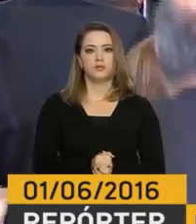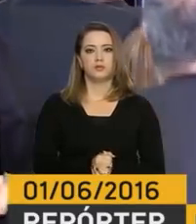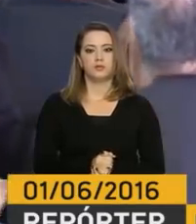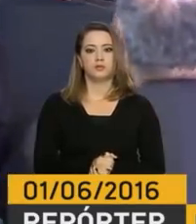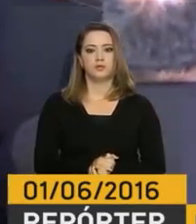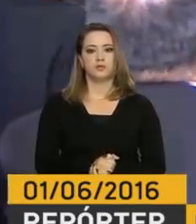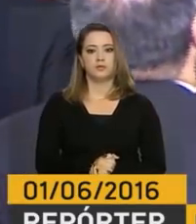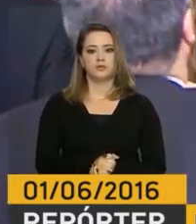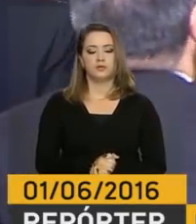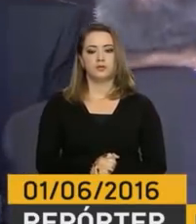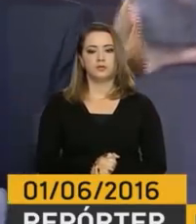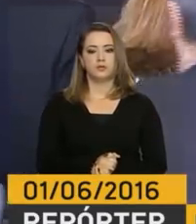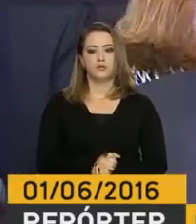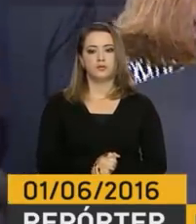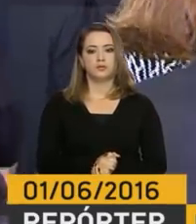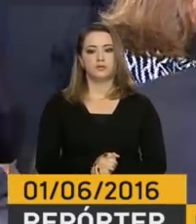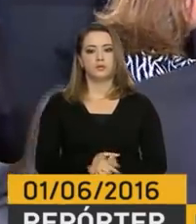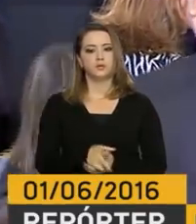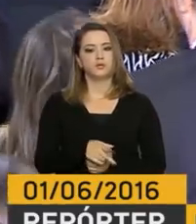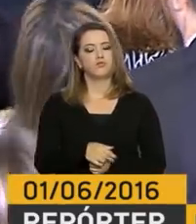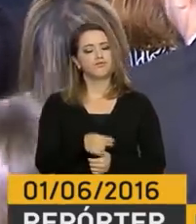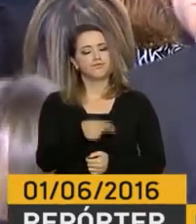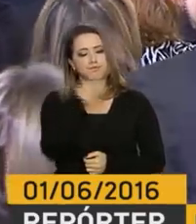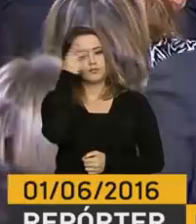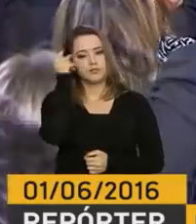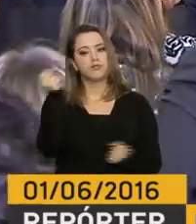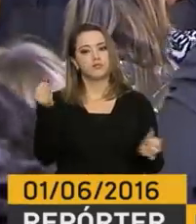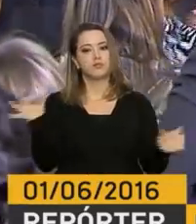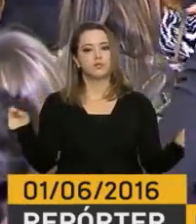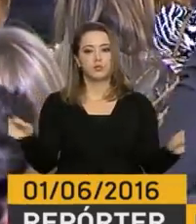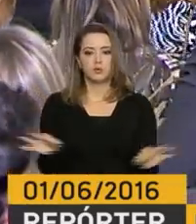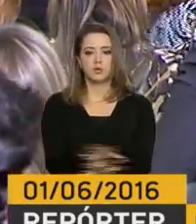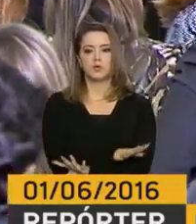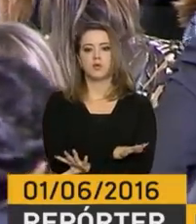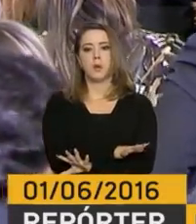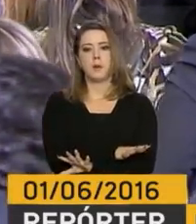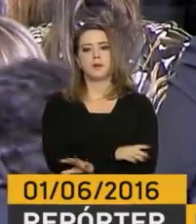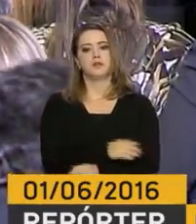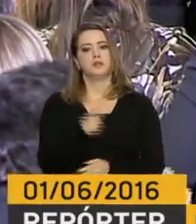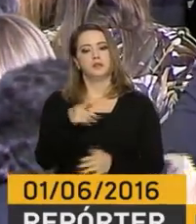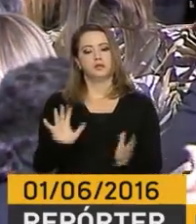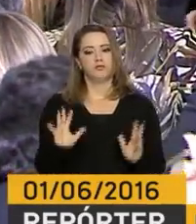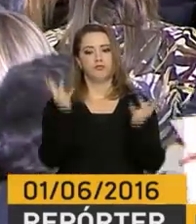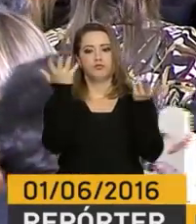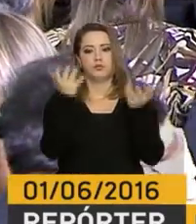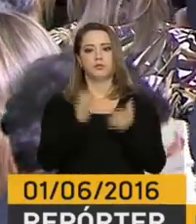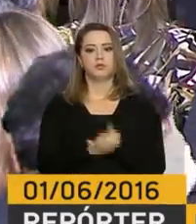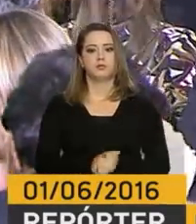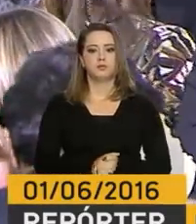vocês senhoras e senhores está encerrada esta cerimônia tchau